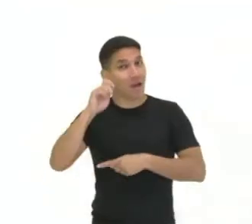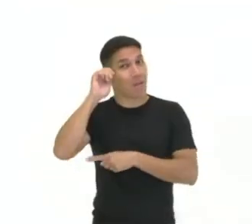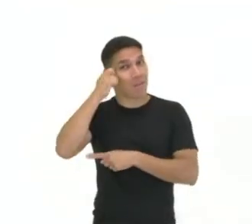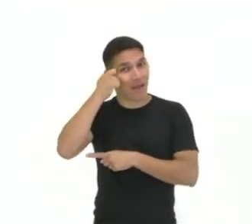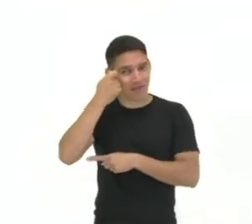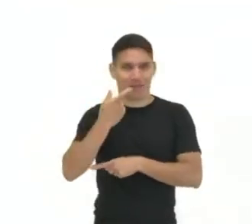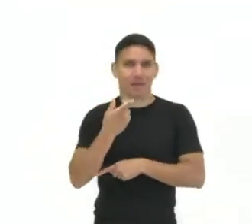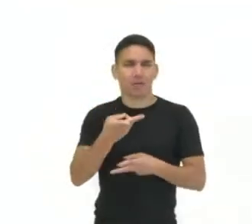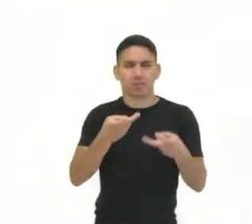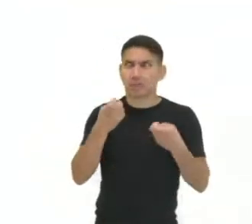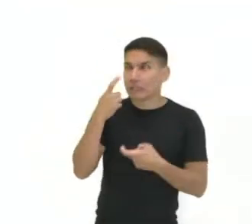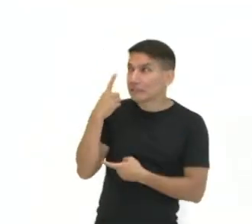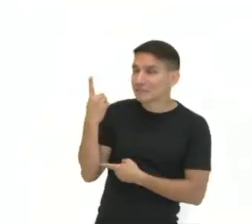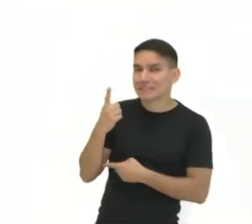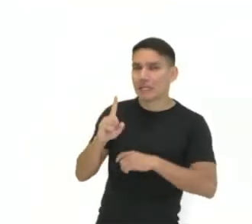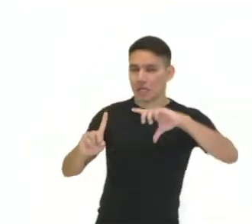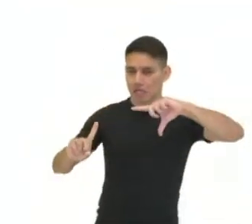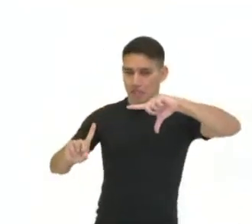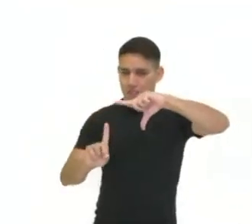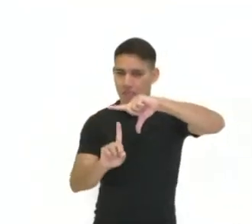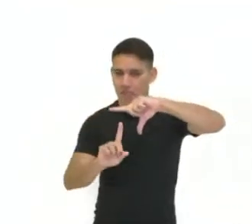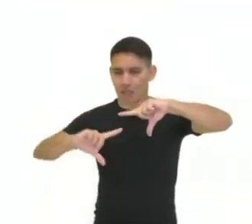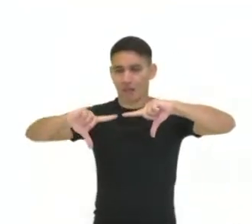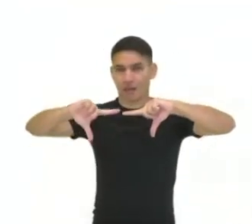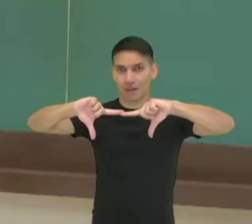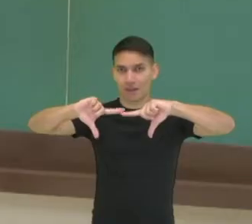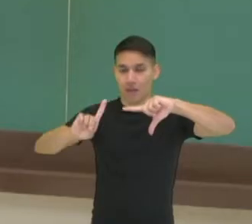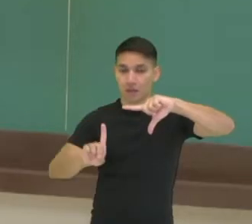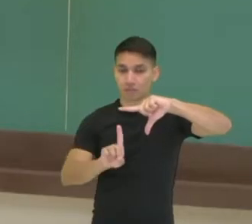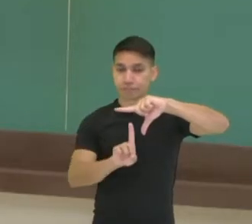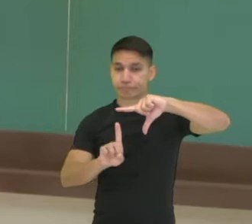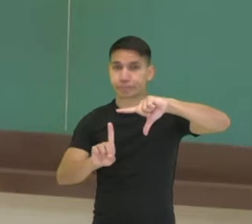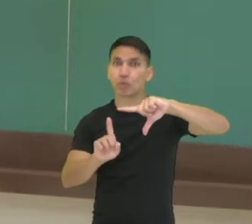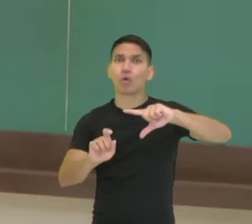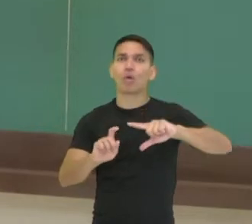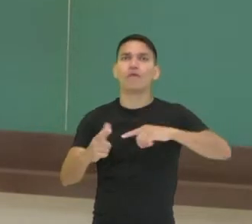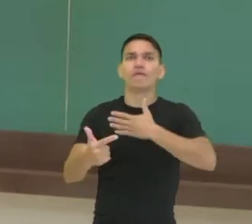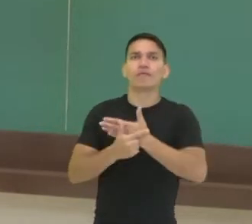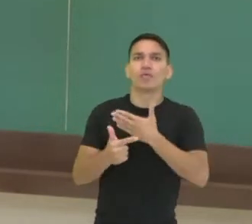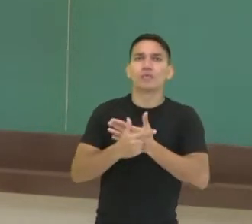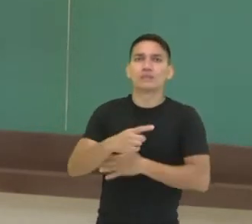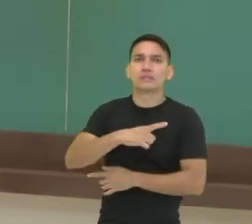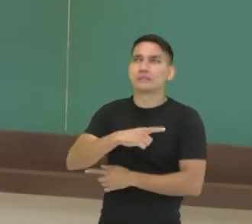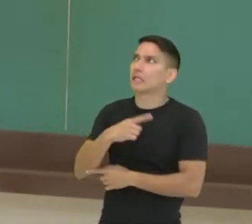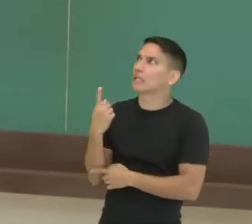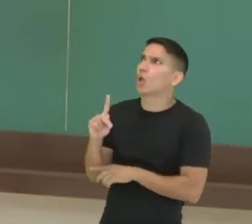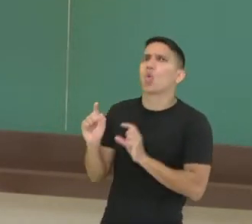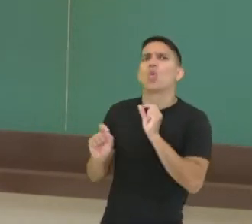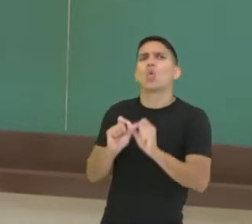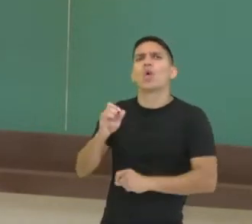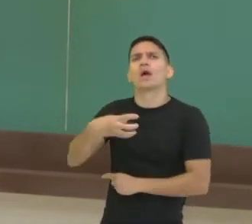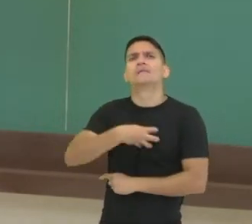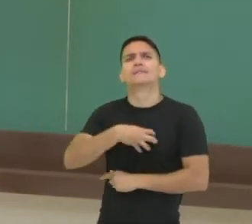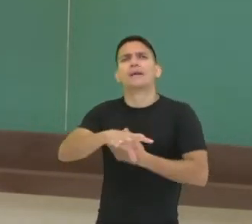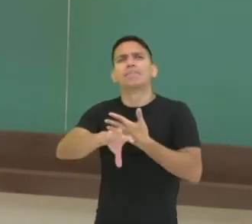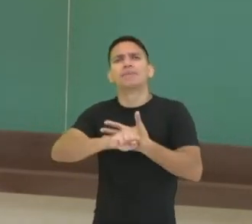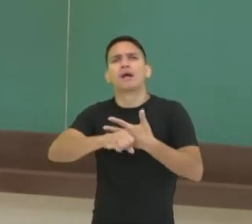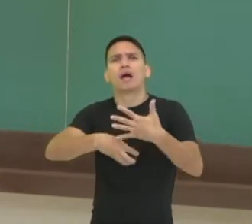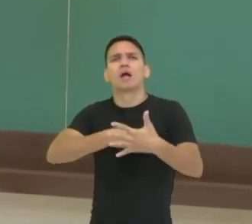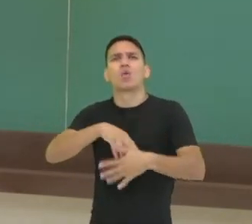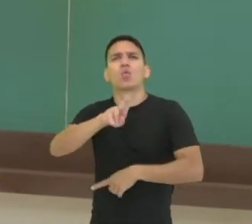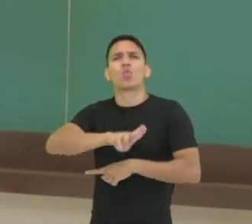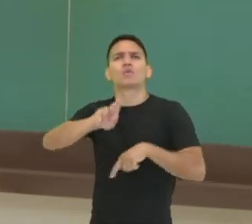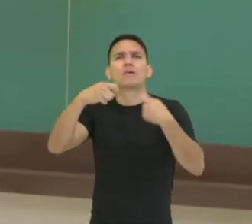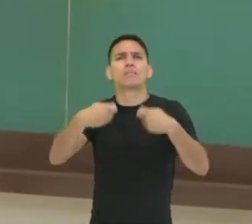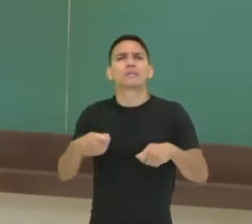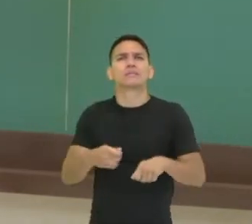Então, esse goleiro está ali fazendo o seu papel. Quais sentidos ele tem que utilizar durante um